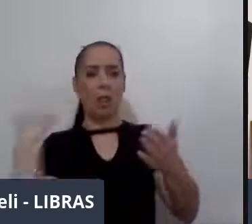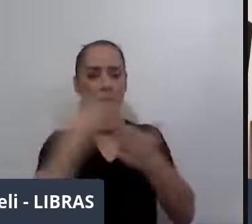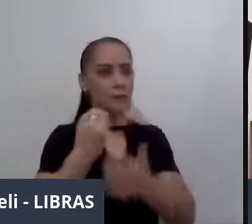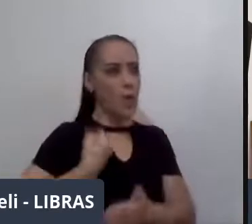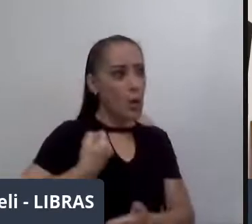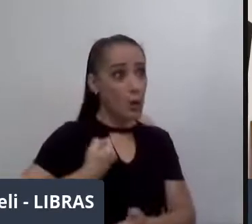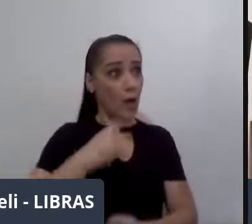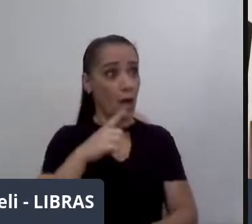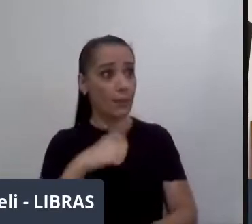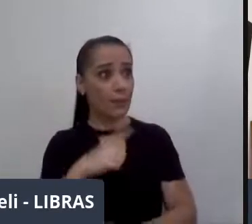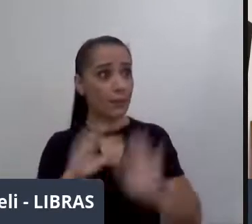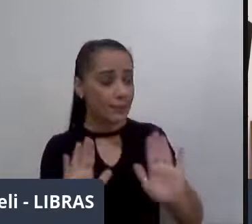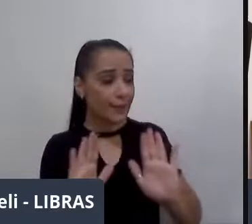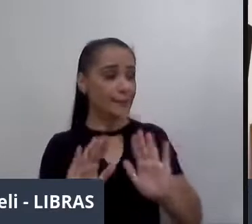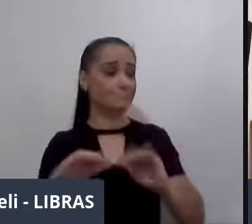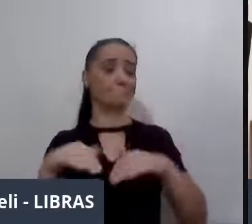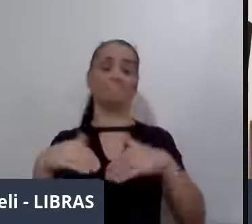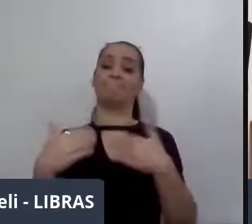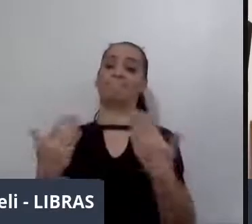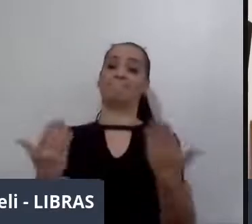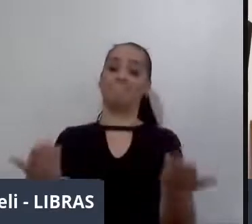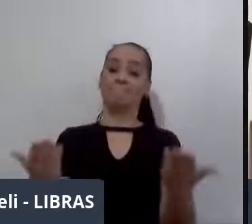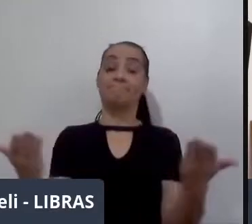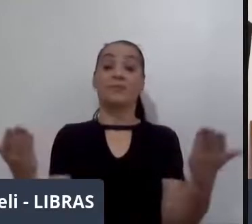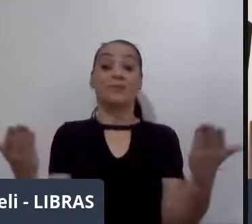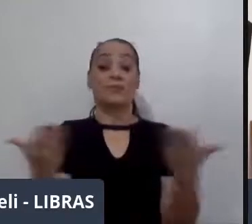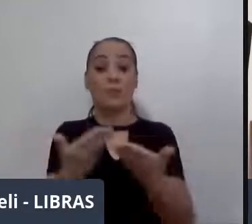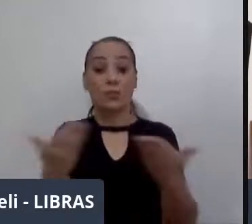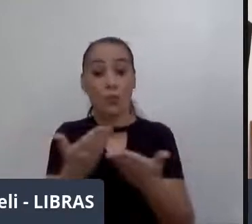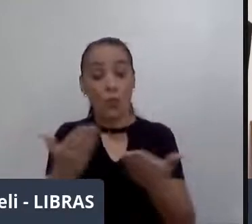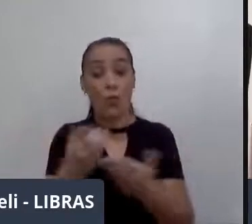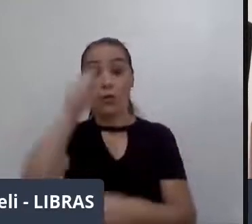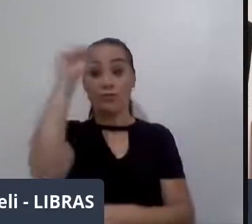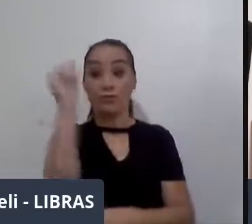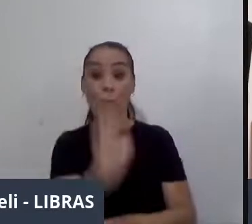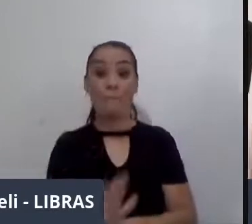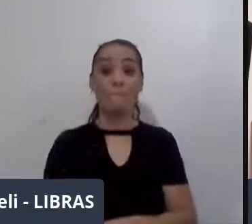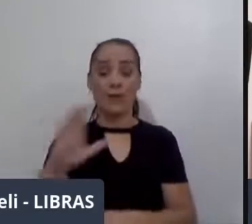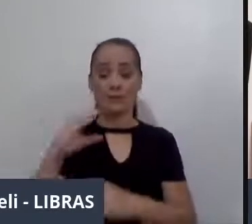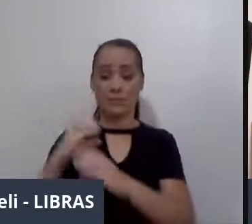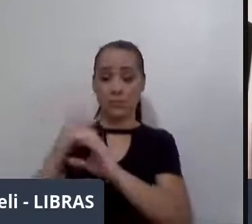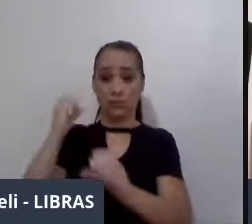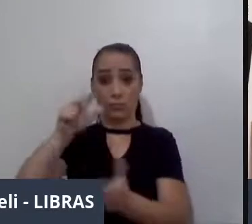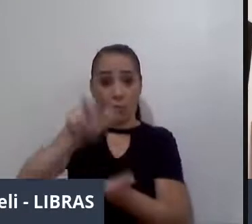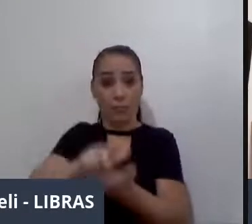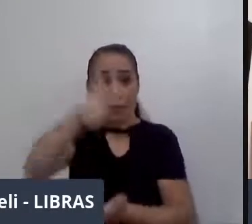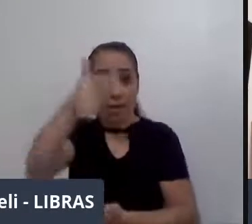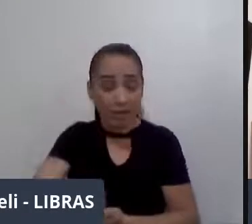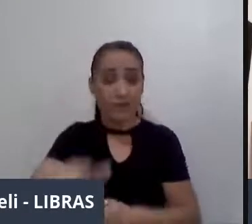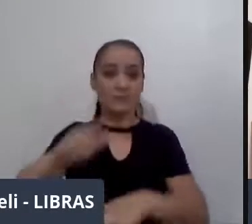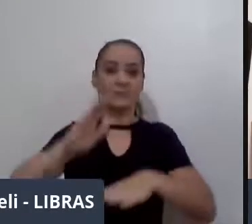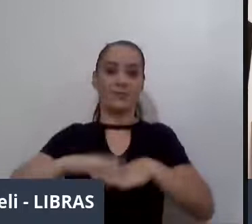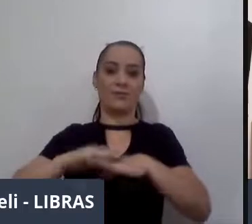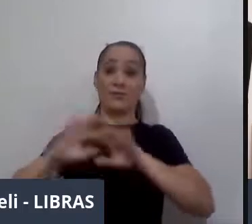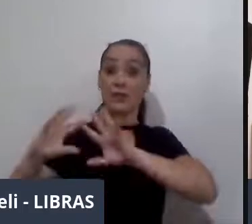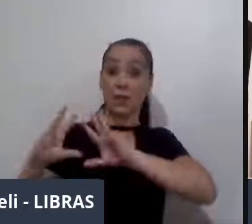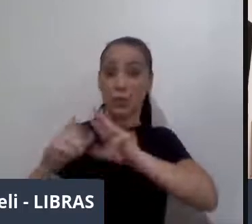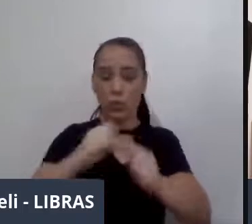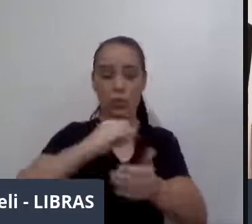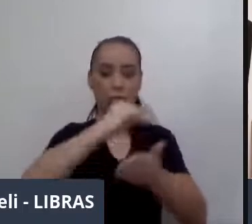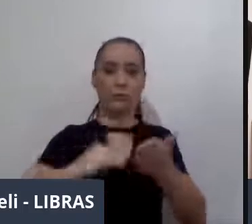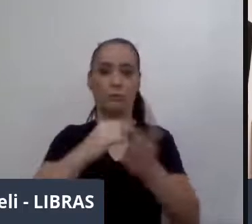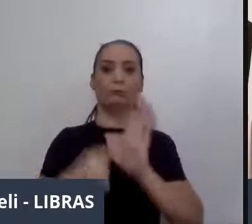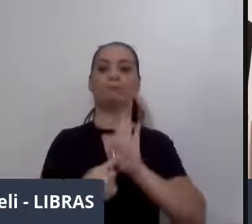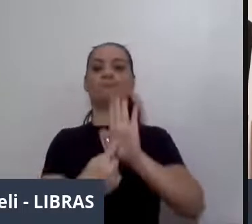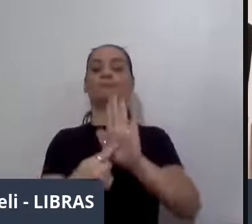Pois é, hoje para fazer a revalidação do diploma no Brasil é necessário apresentar todos estes documentos. Além disso, é